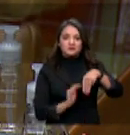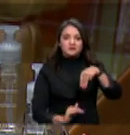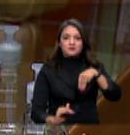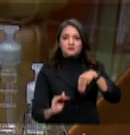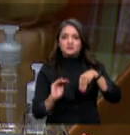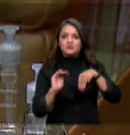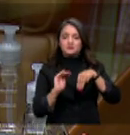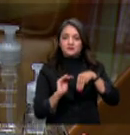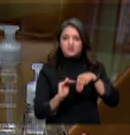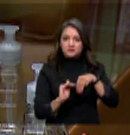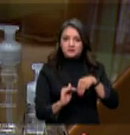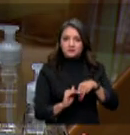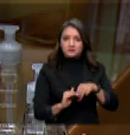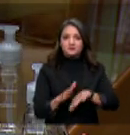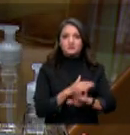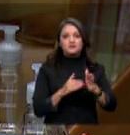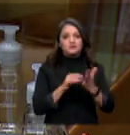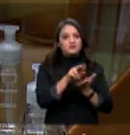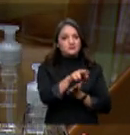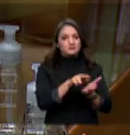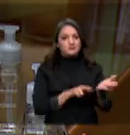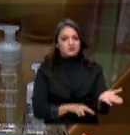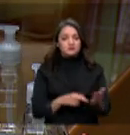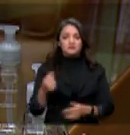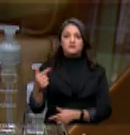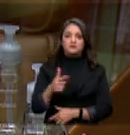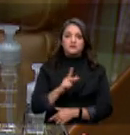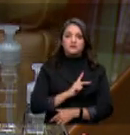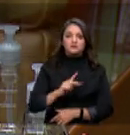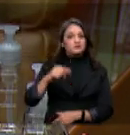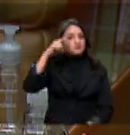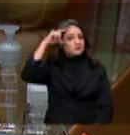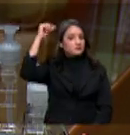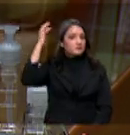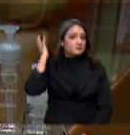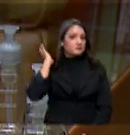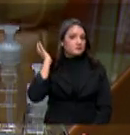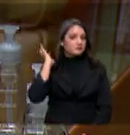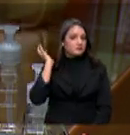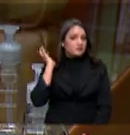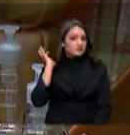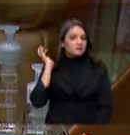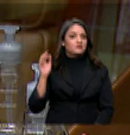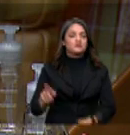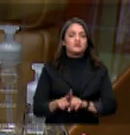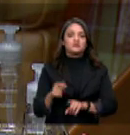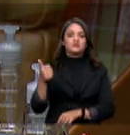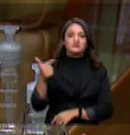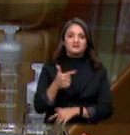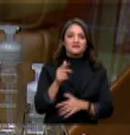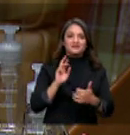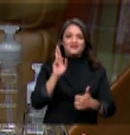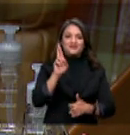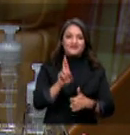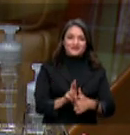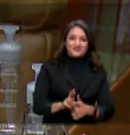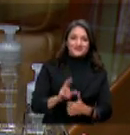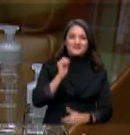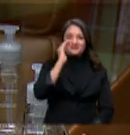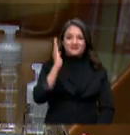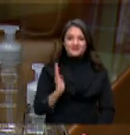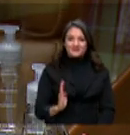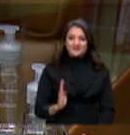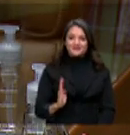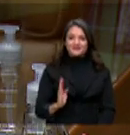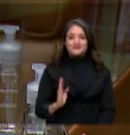letra U invertida. Ministra vice-presidente Rosa Weber. Tem pele branca, cabelos grisalhos, curtos na altura